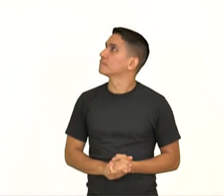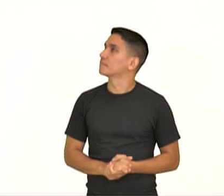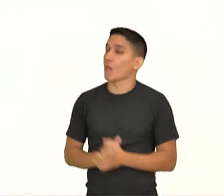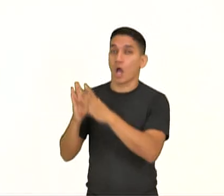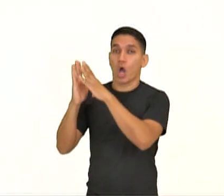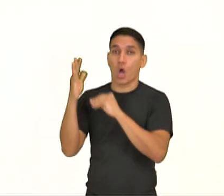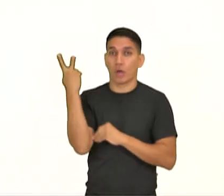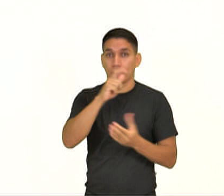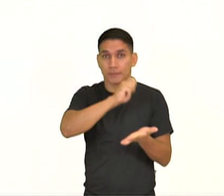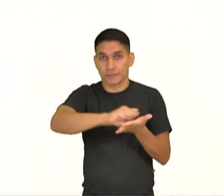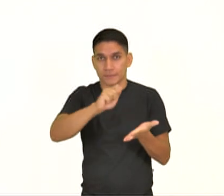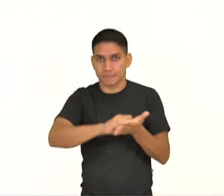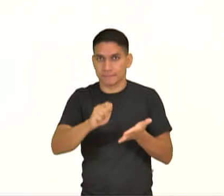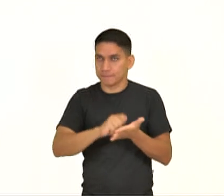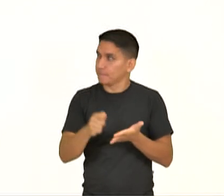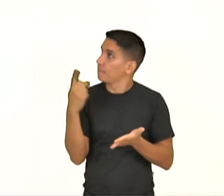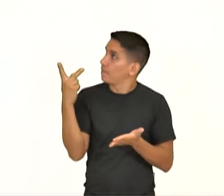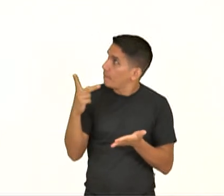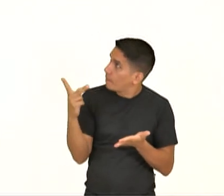Copie